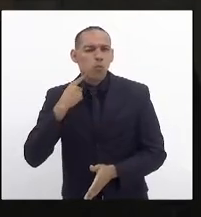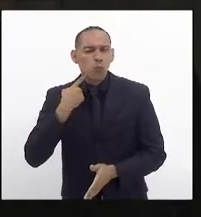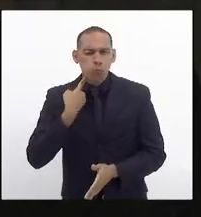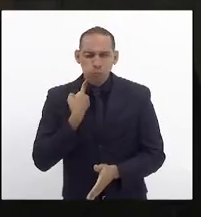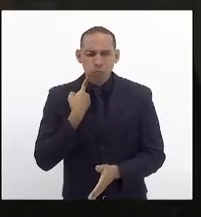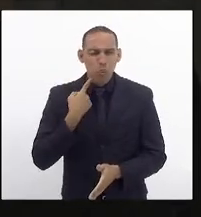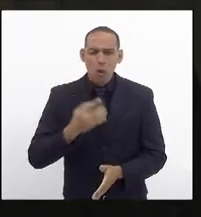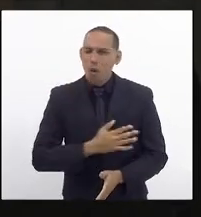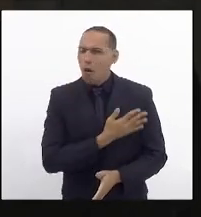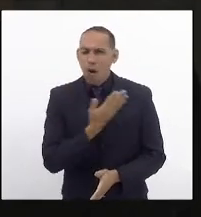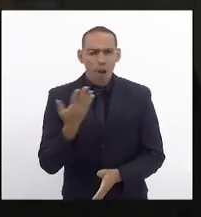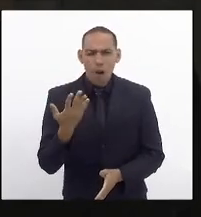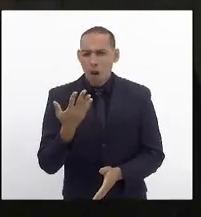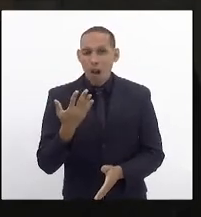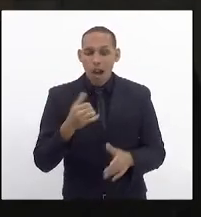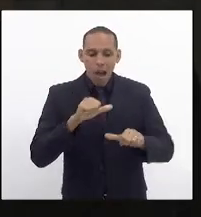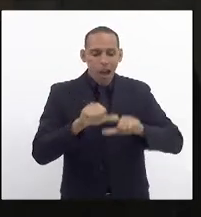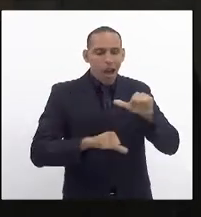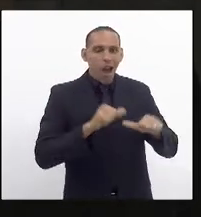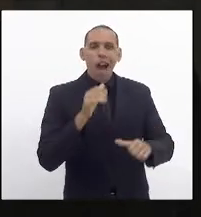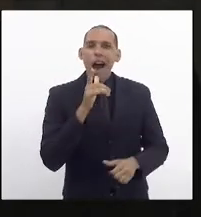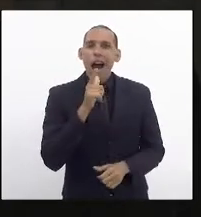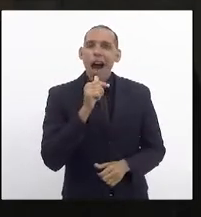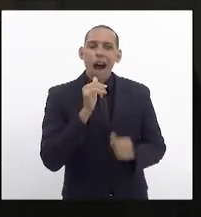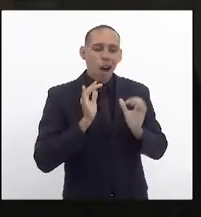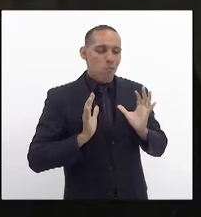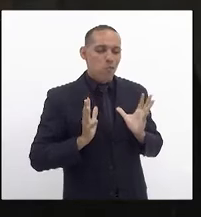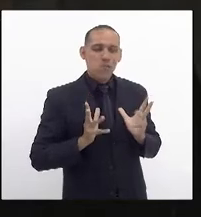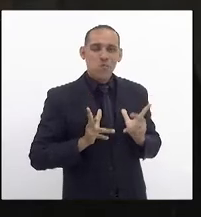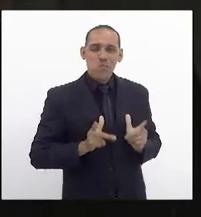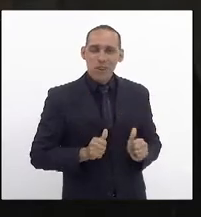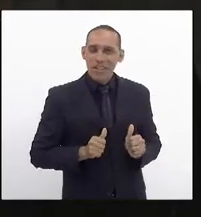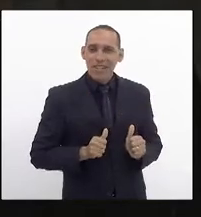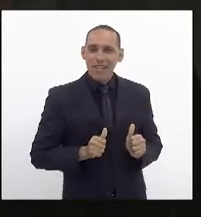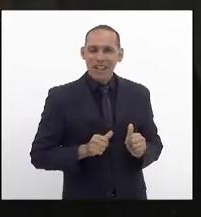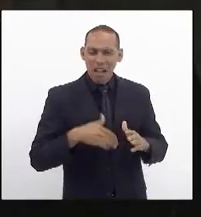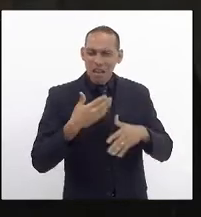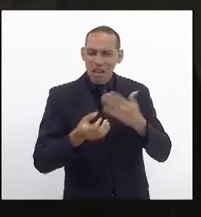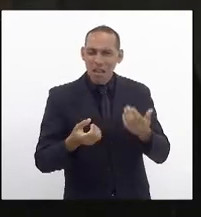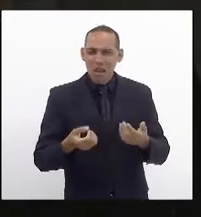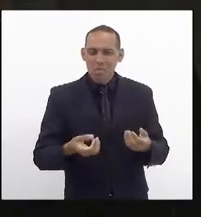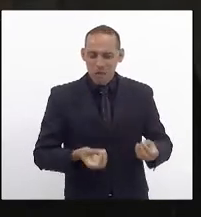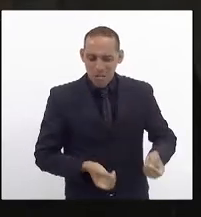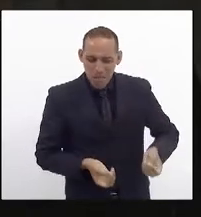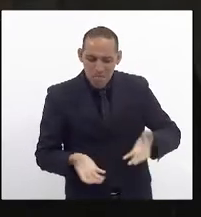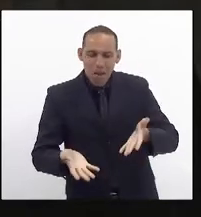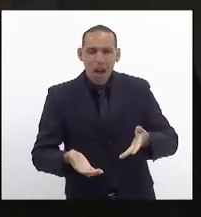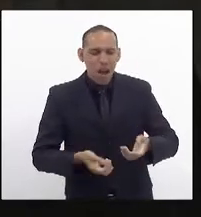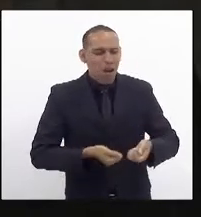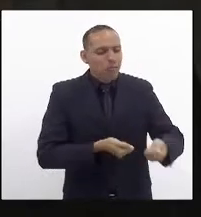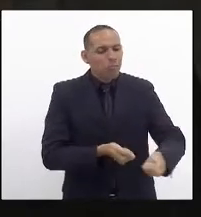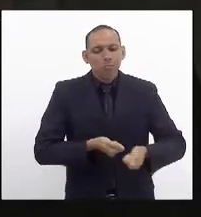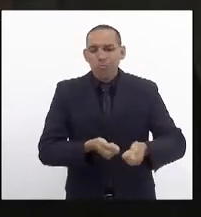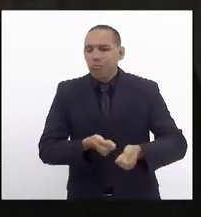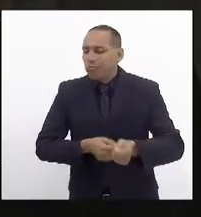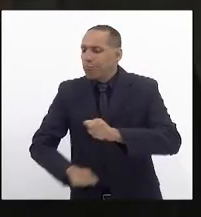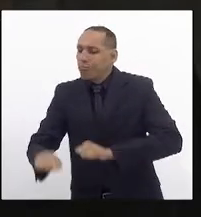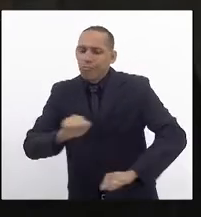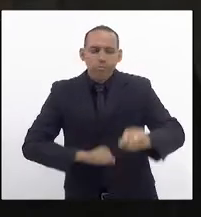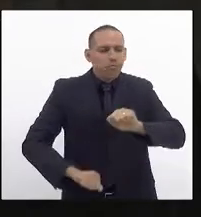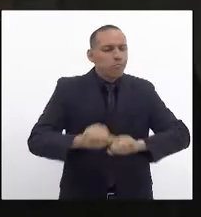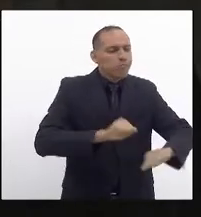inferno e se transforma a água no Água pura para o camarada jogar no chão para lavar o chão lavar